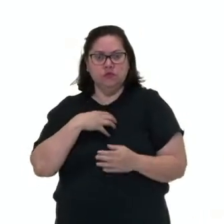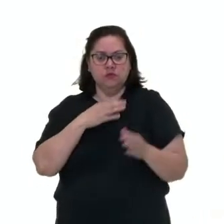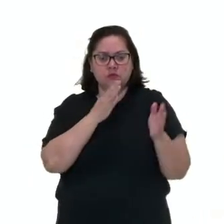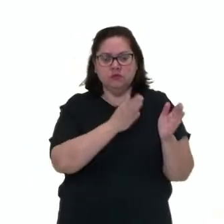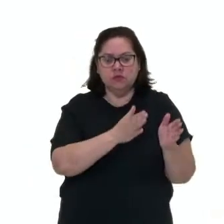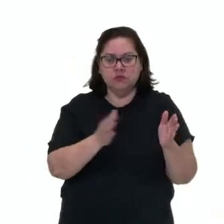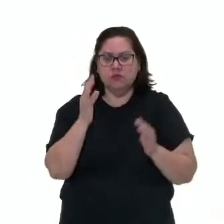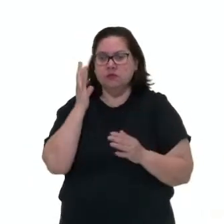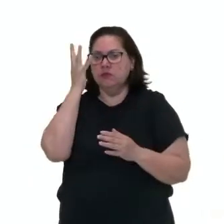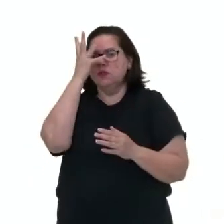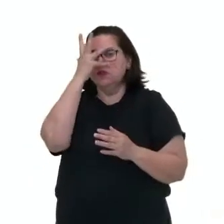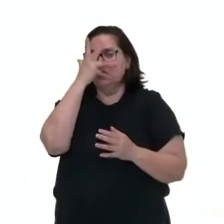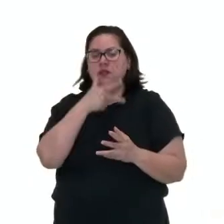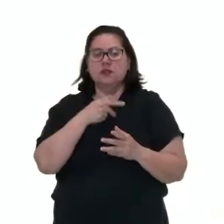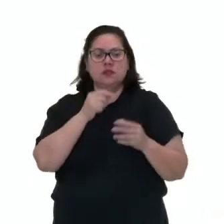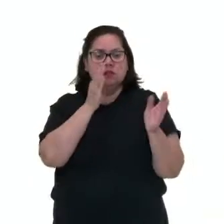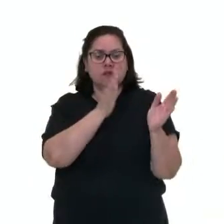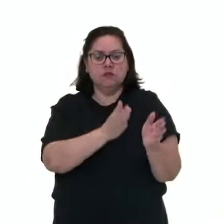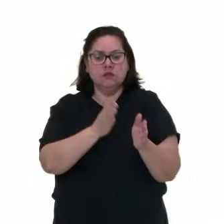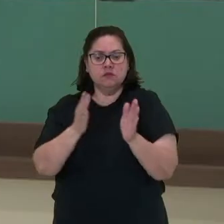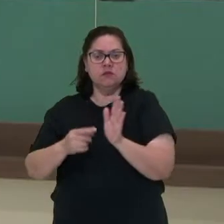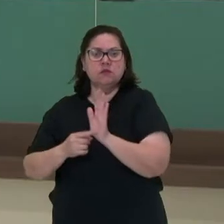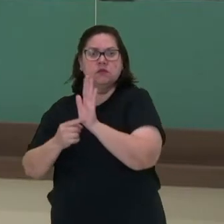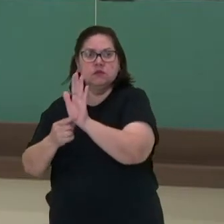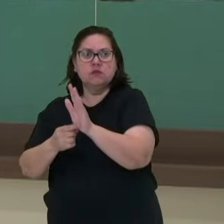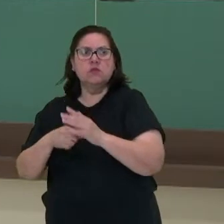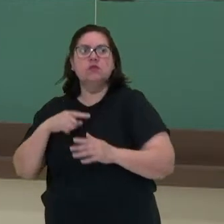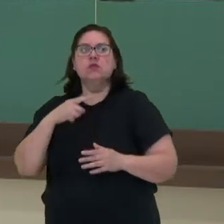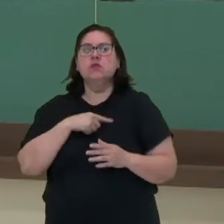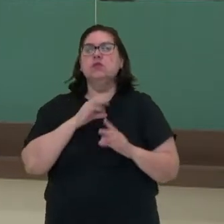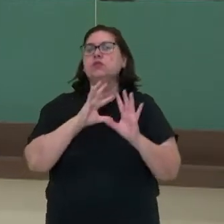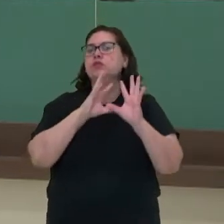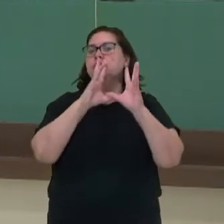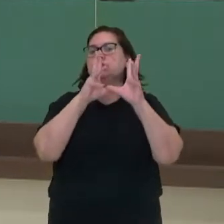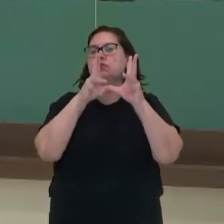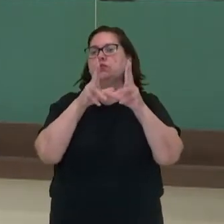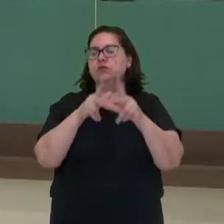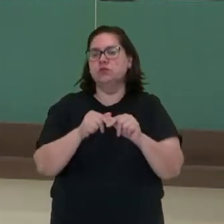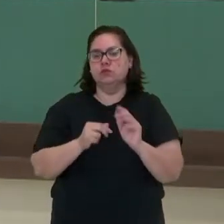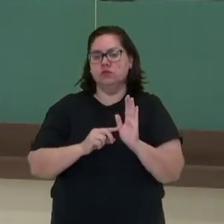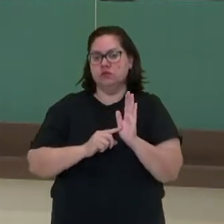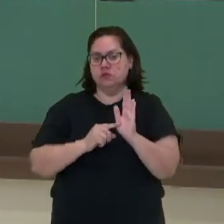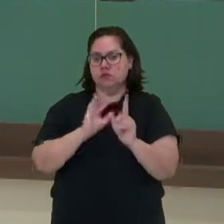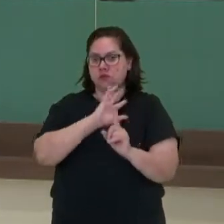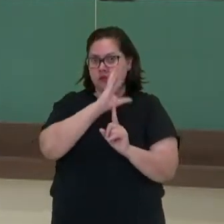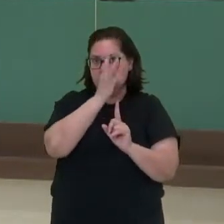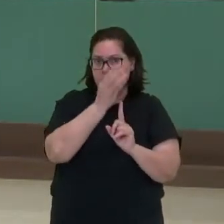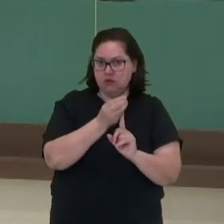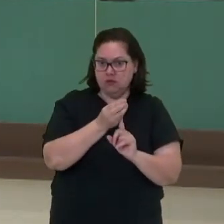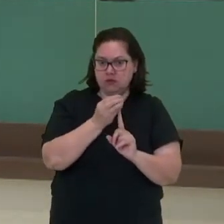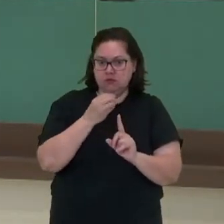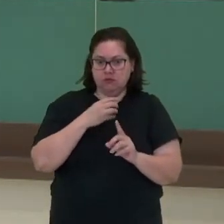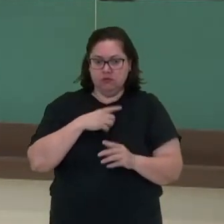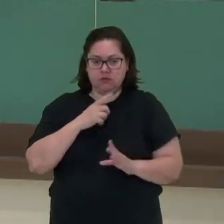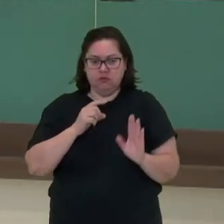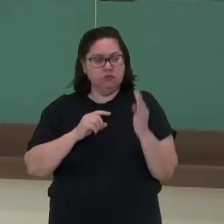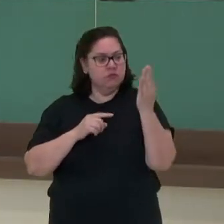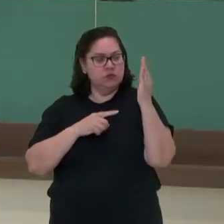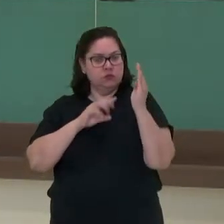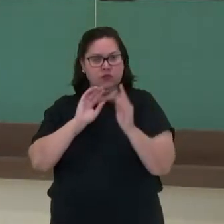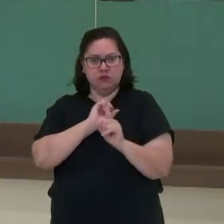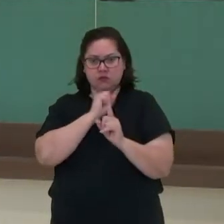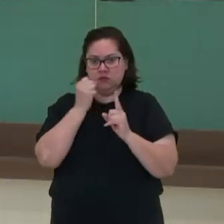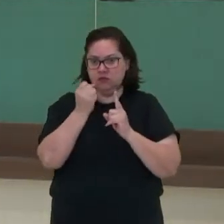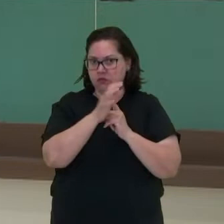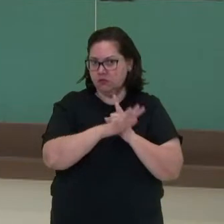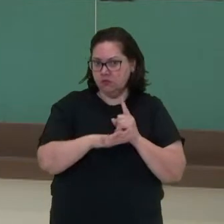ali representado. Quando nós temos tudo isso que é representado através da arte, nós temos um espelho da sociedade. Então, se